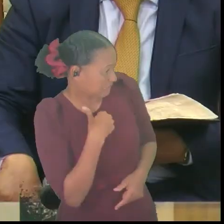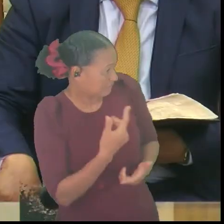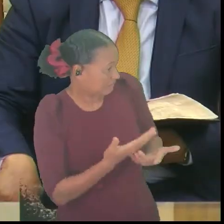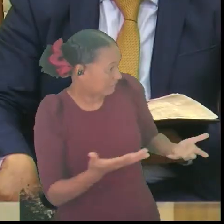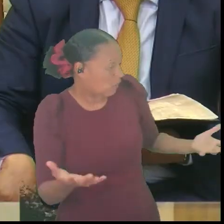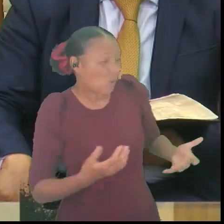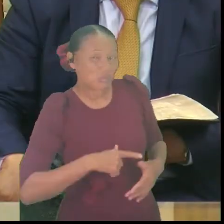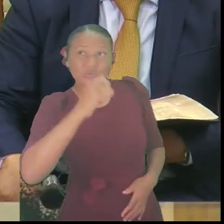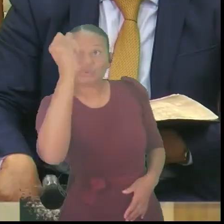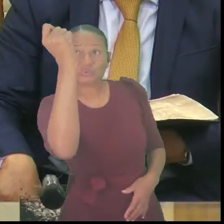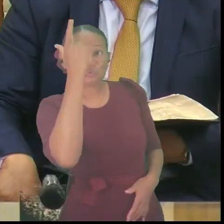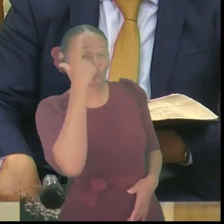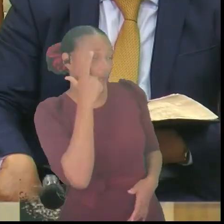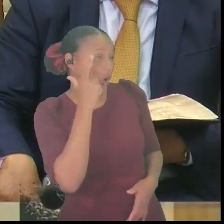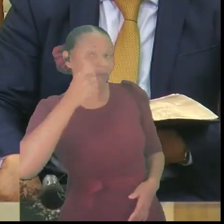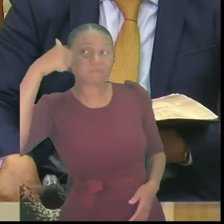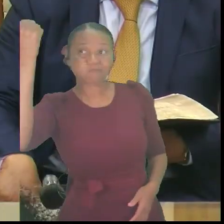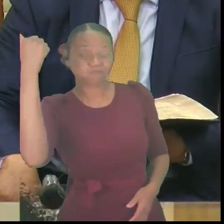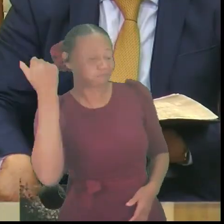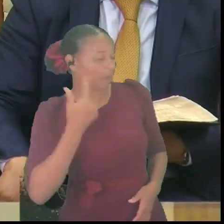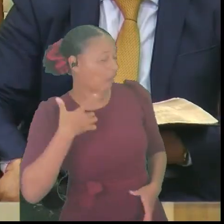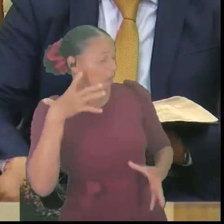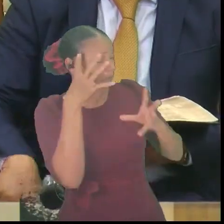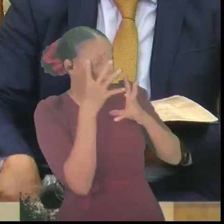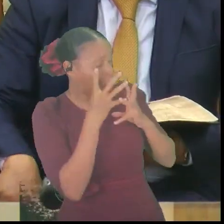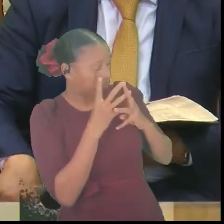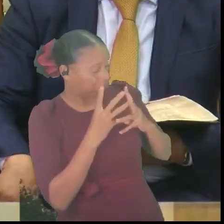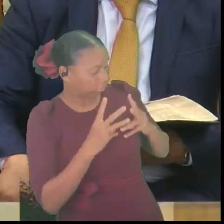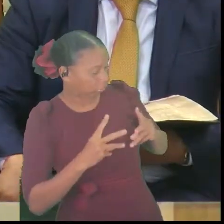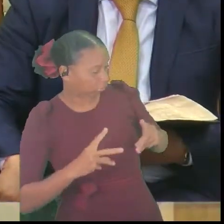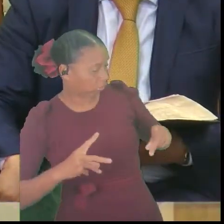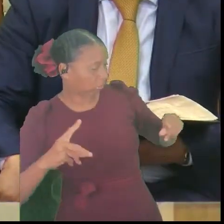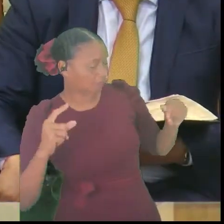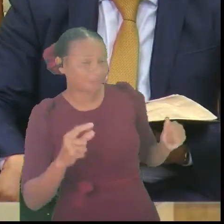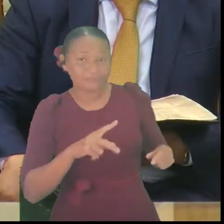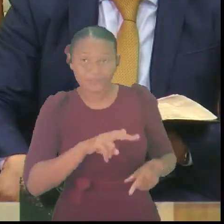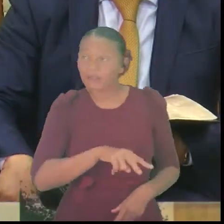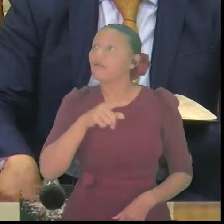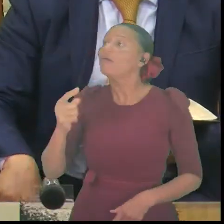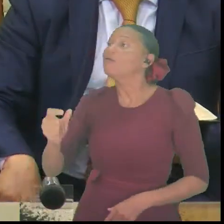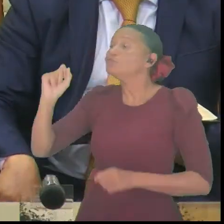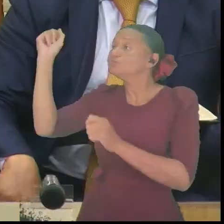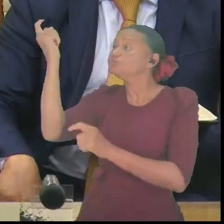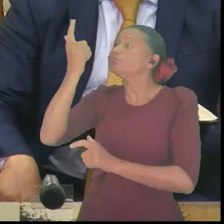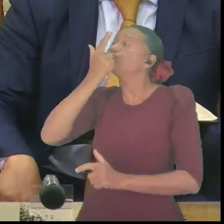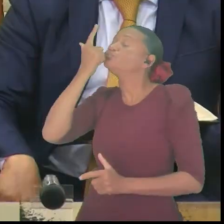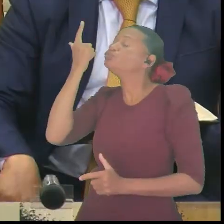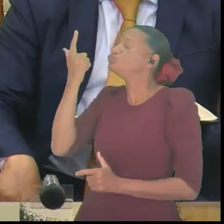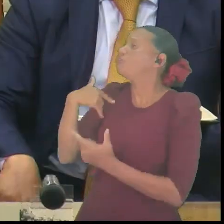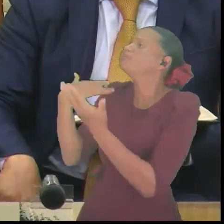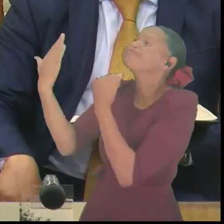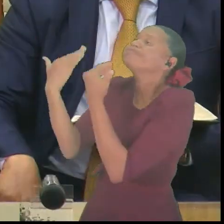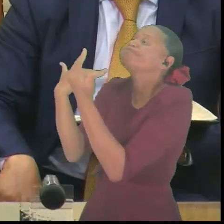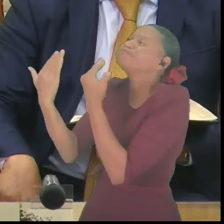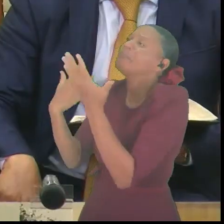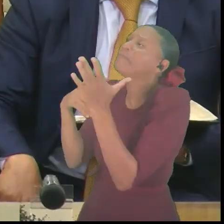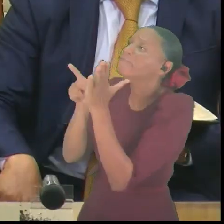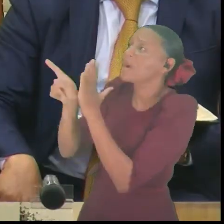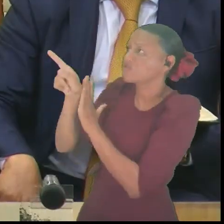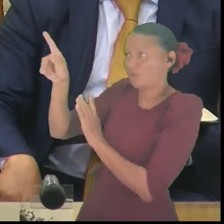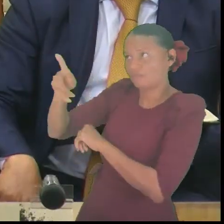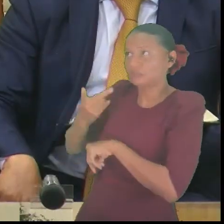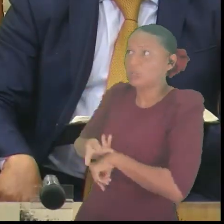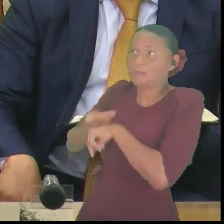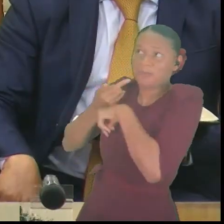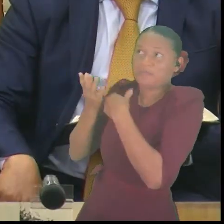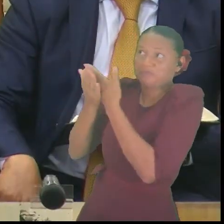presença do sol, o sol é mais forte que eu, ele tem poder de me evaporar. Então foi no sol para dar o título ao sol daquilo que existe mais forte.